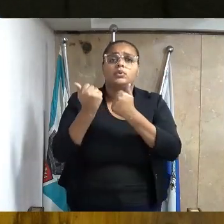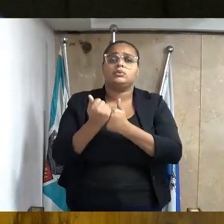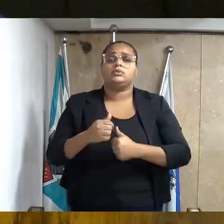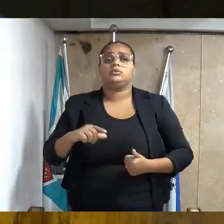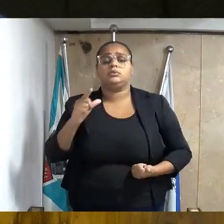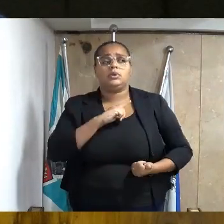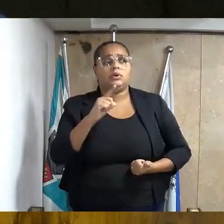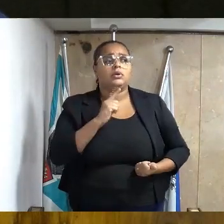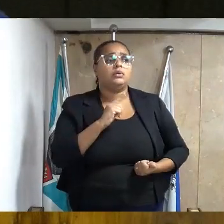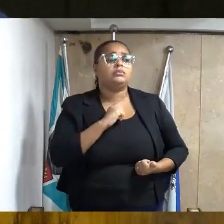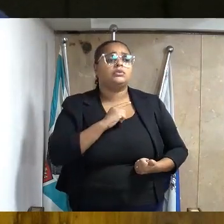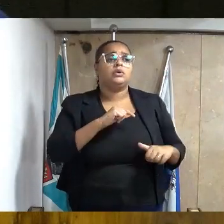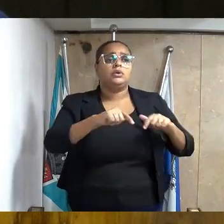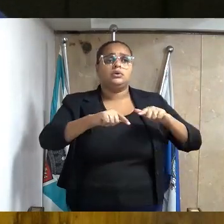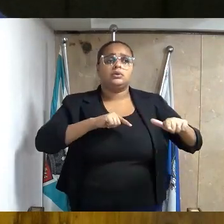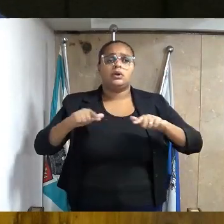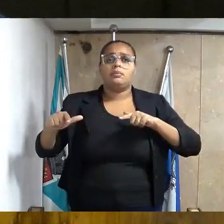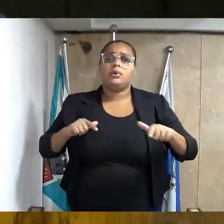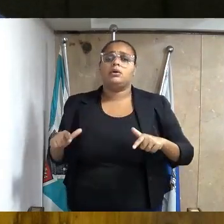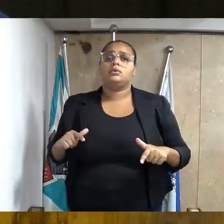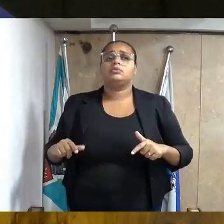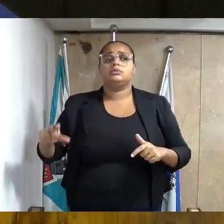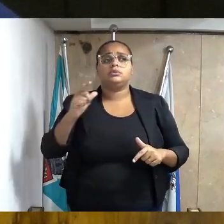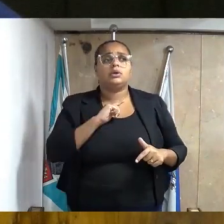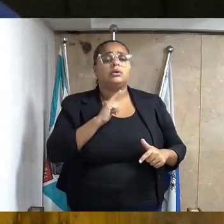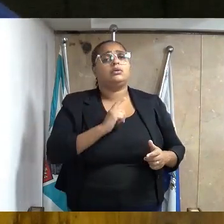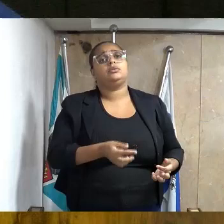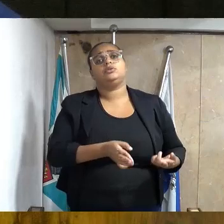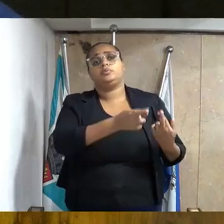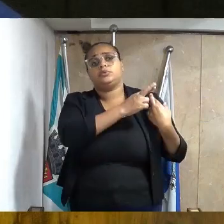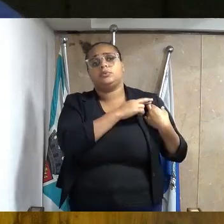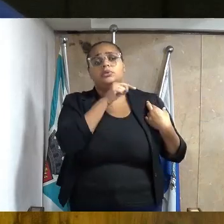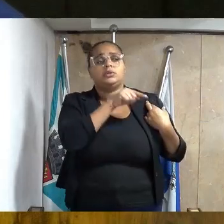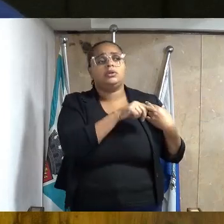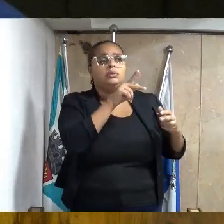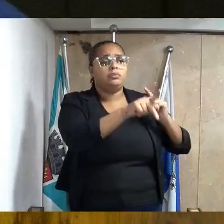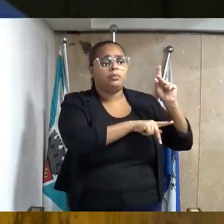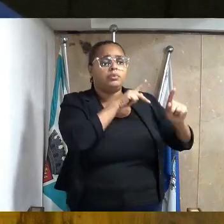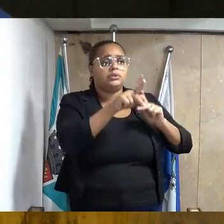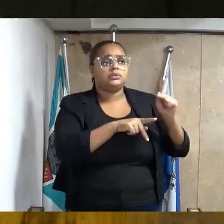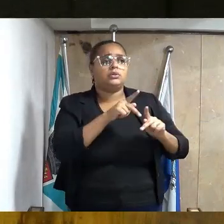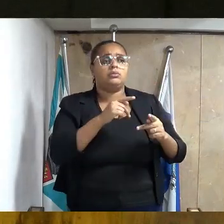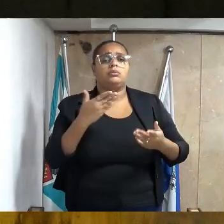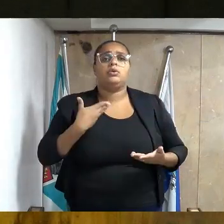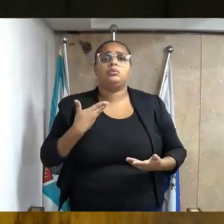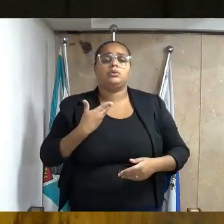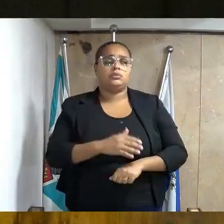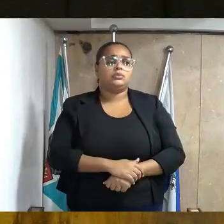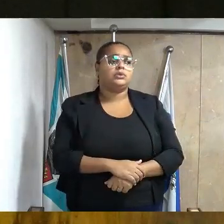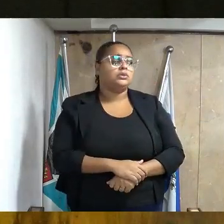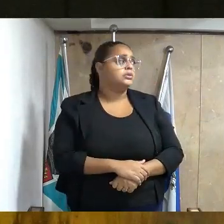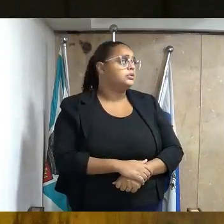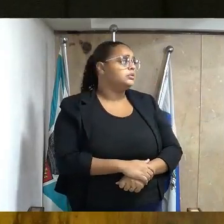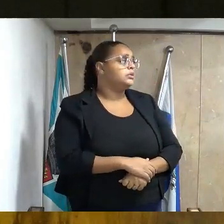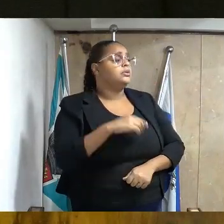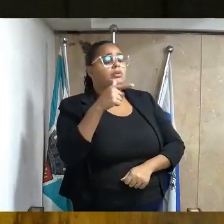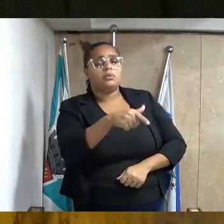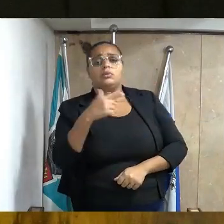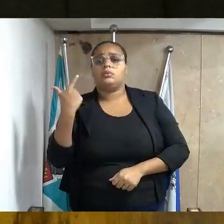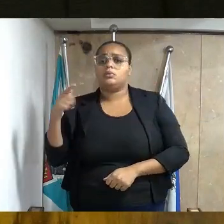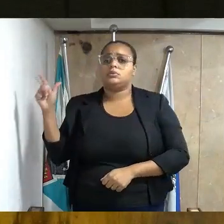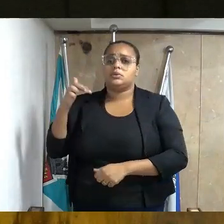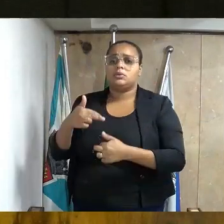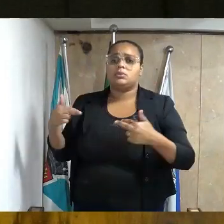temos, e a gente trabalha e a gente tem compromisso pela população. Meus parabéns, meu amigo. Uma outra